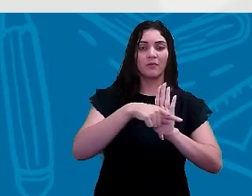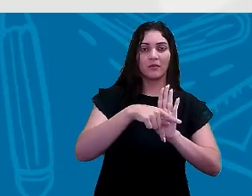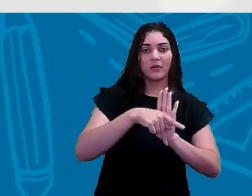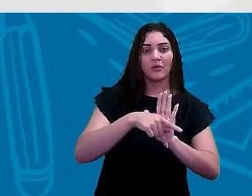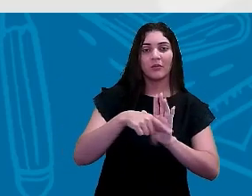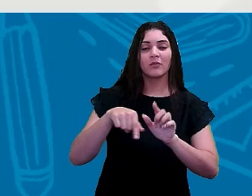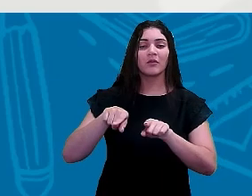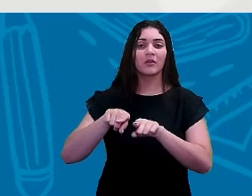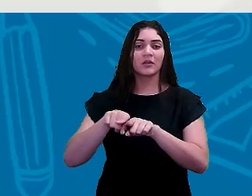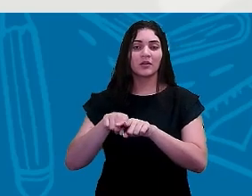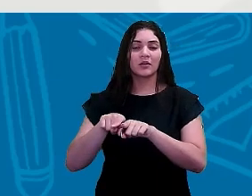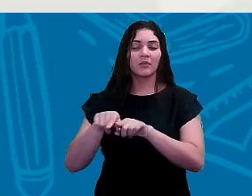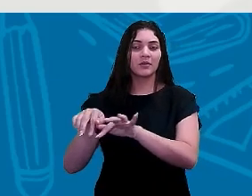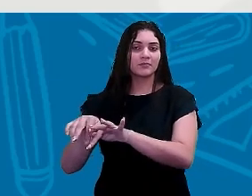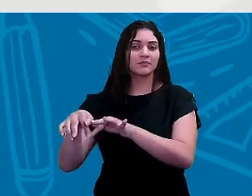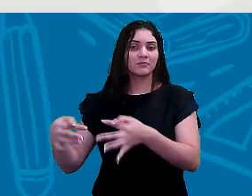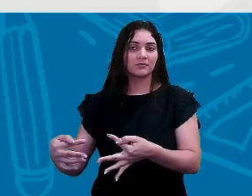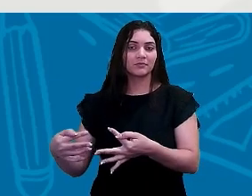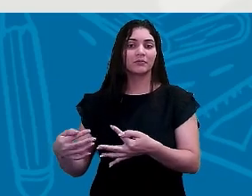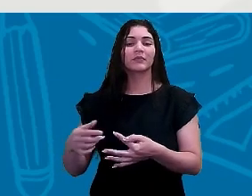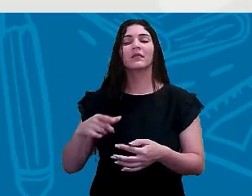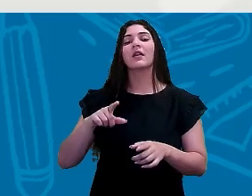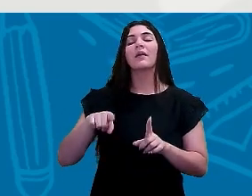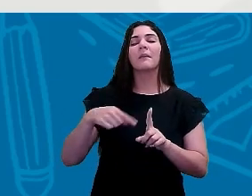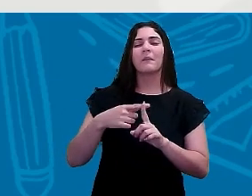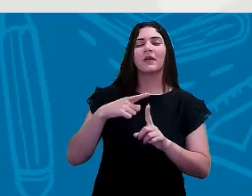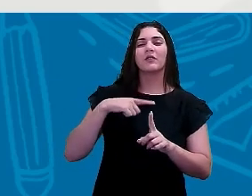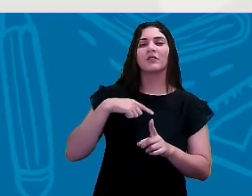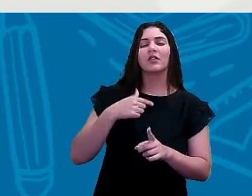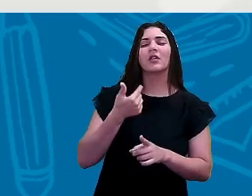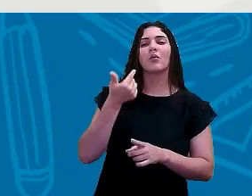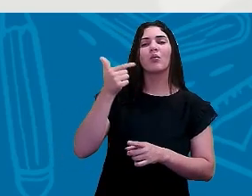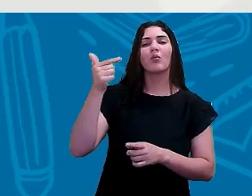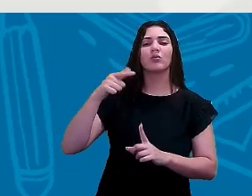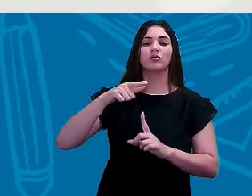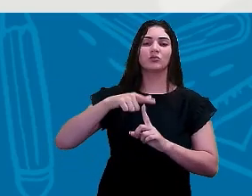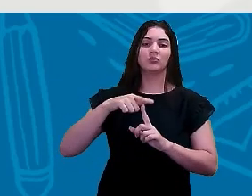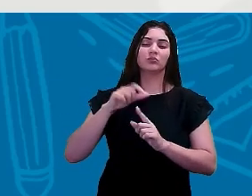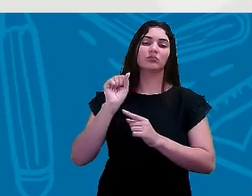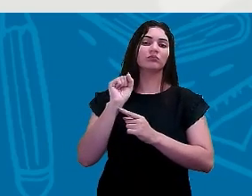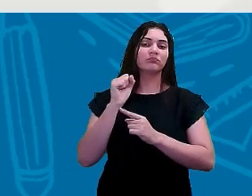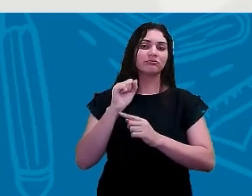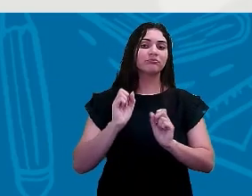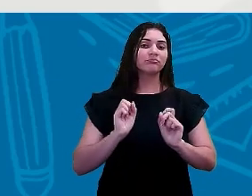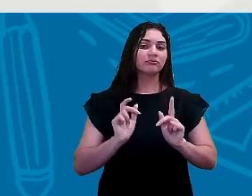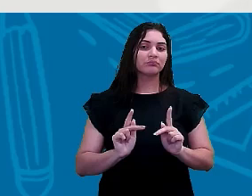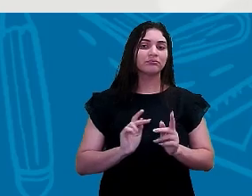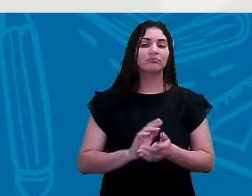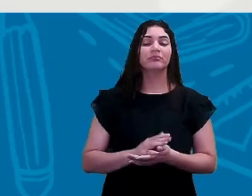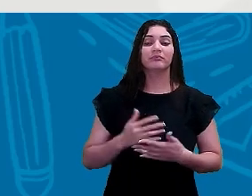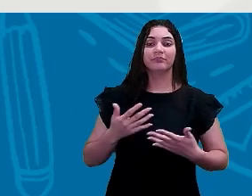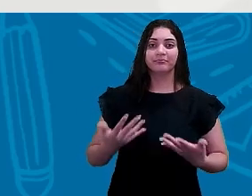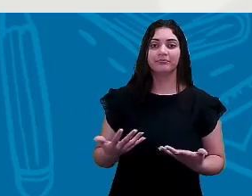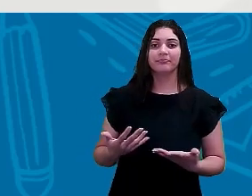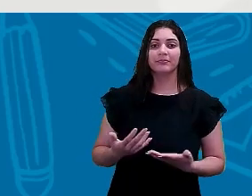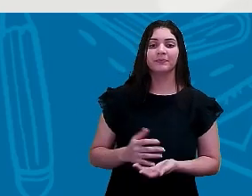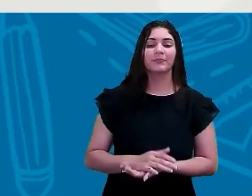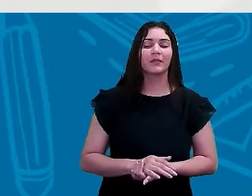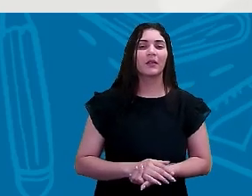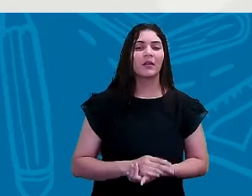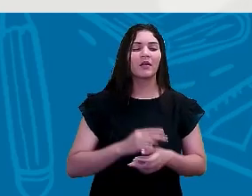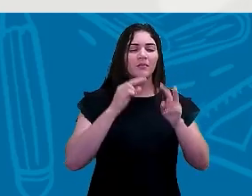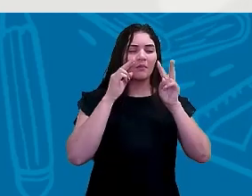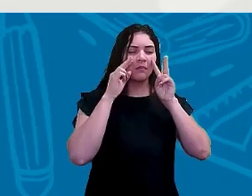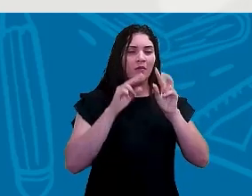substantivos comuns, mas existem muitos outros tipos de substantivos, tá bom? Então vamos lá. Para a gente